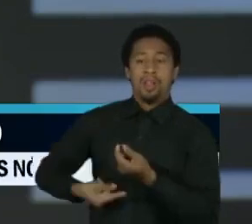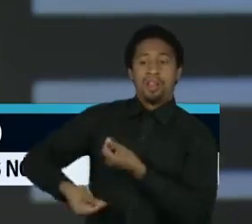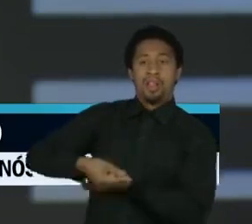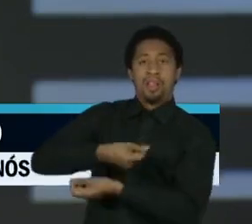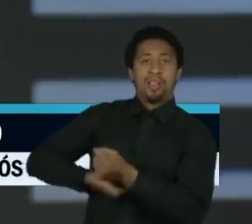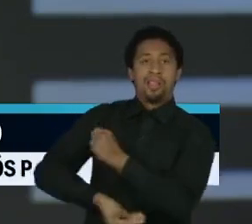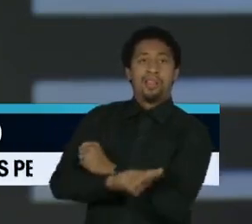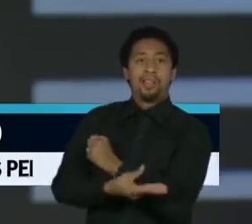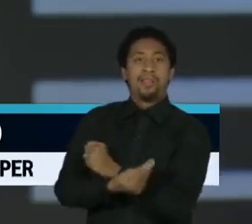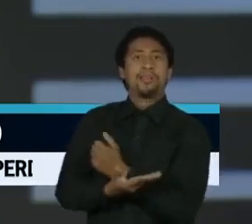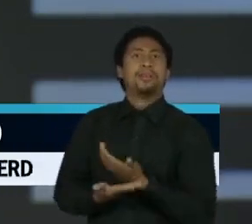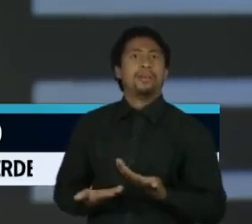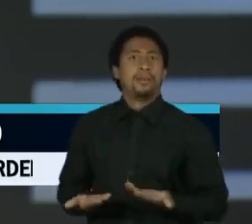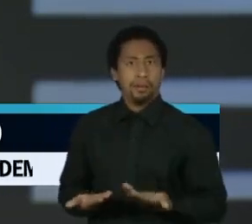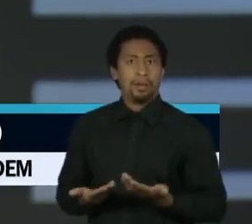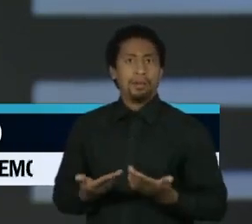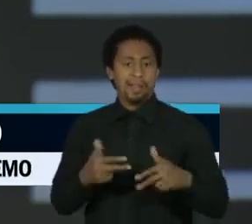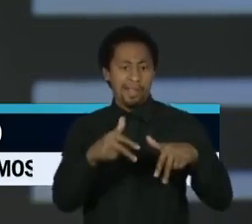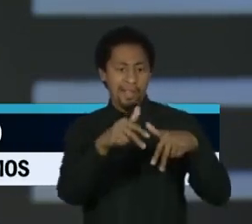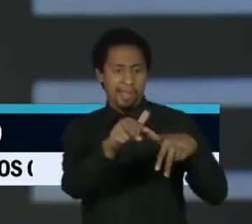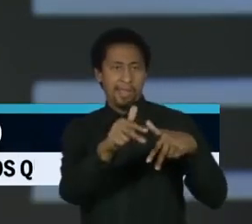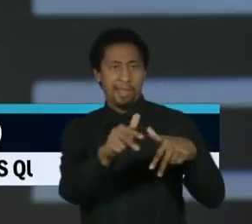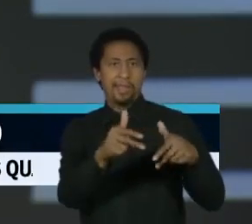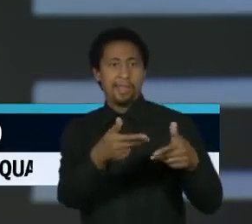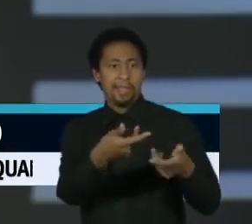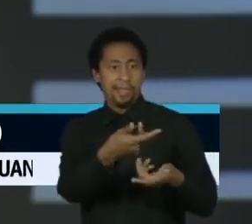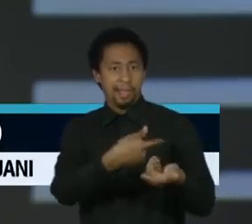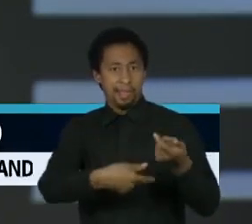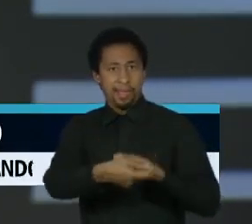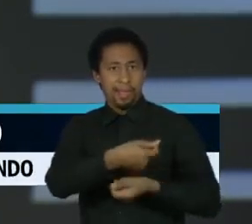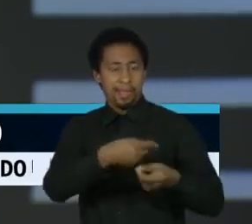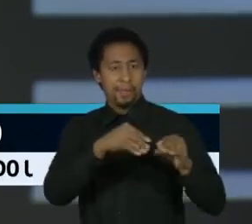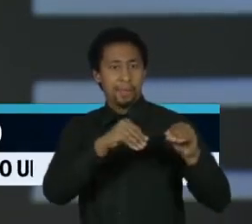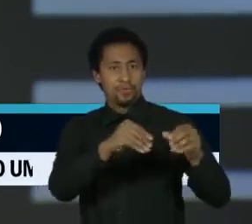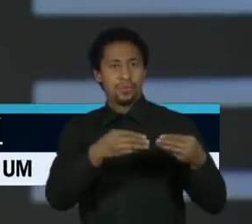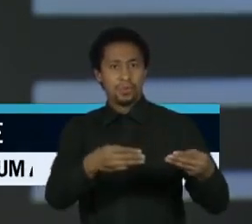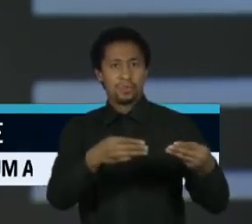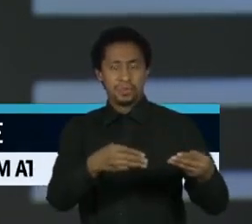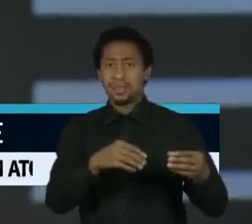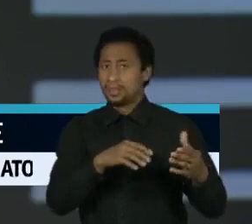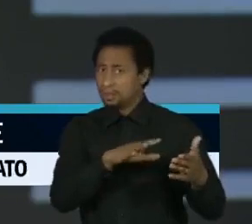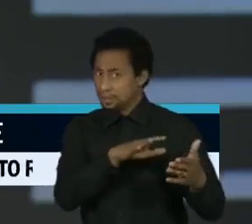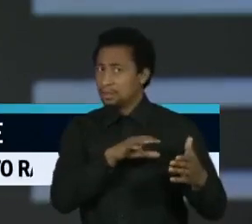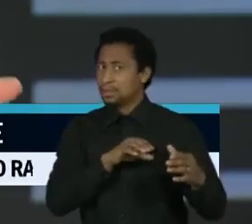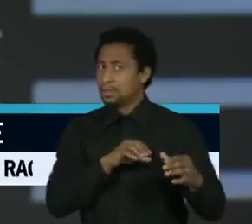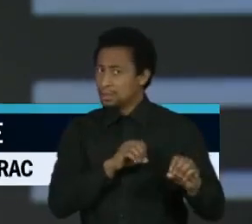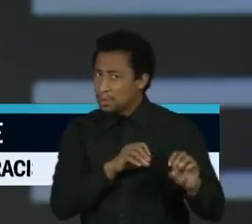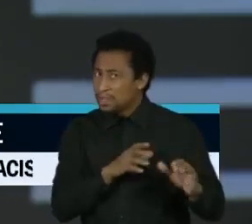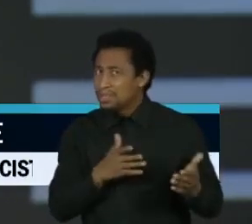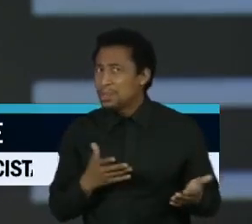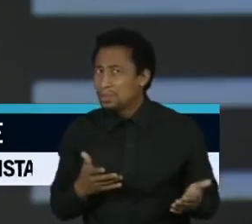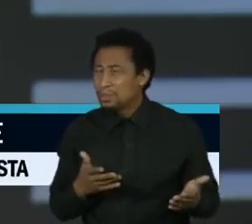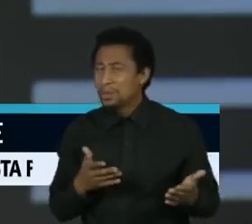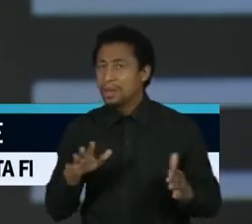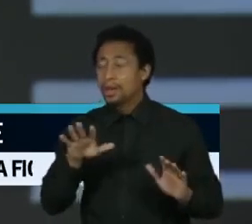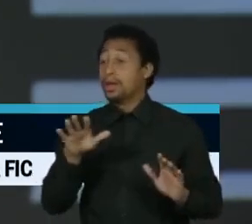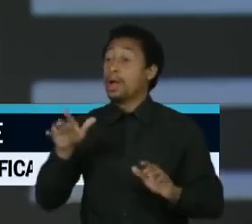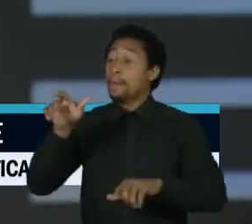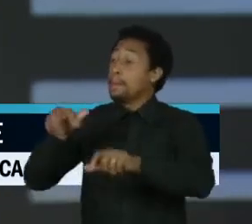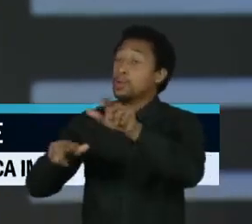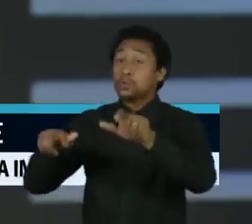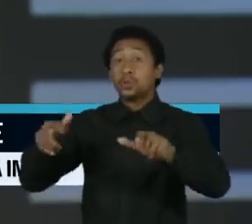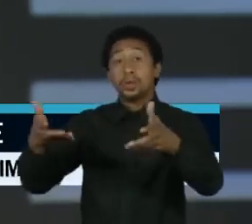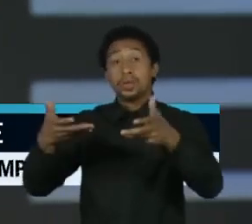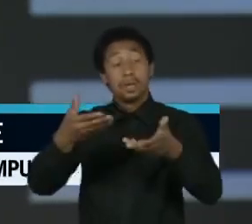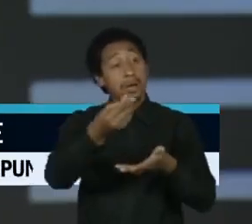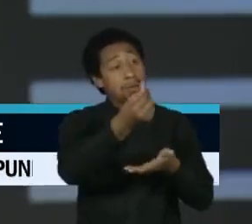desviavam ali a prioridade para atendimento de municípios, para aqueles que eram ligados a eles, indicados por eles, em troca